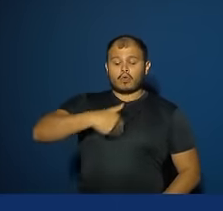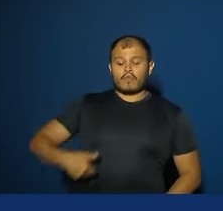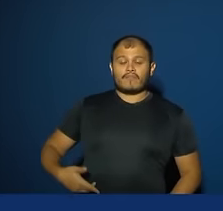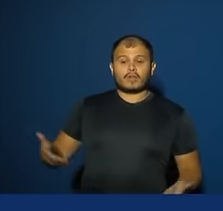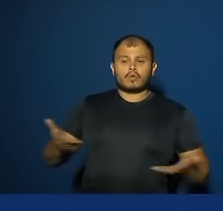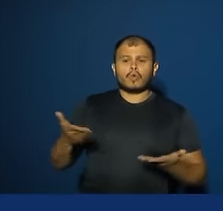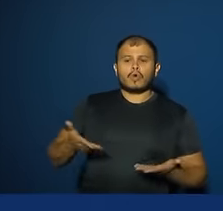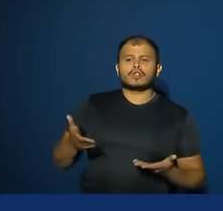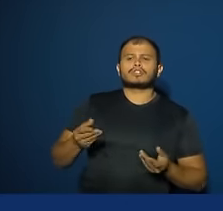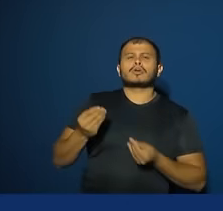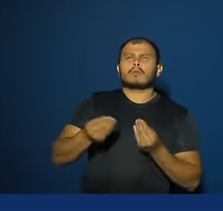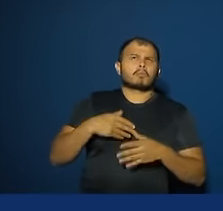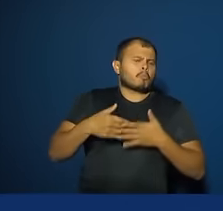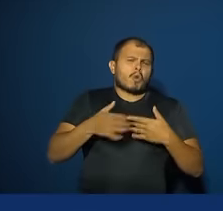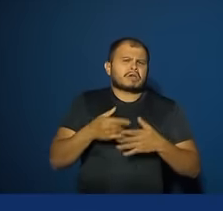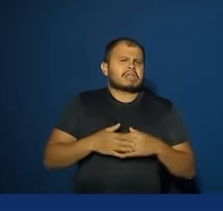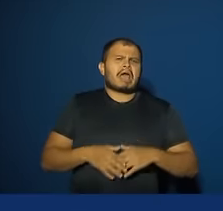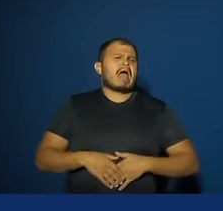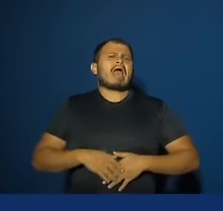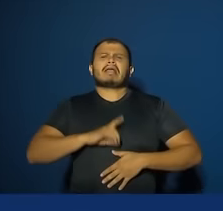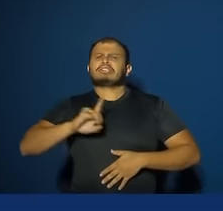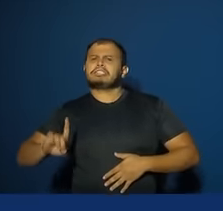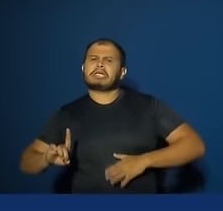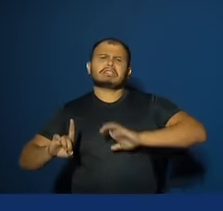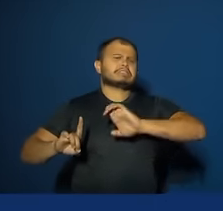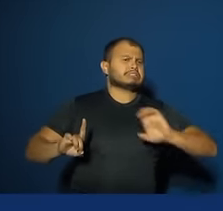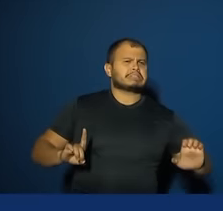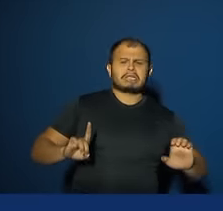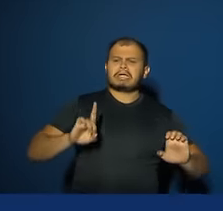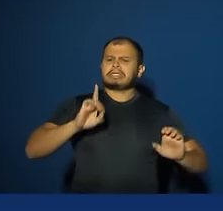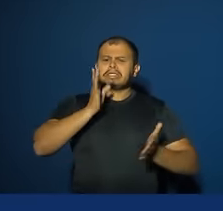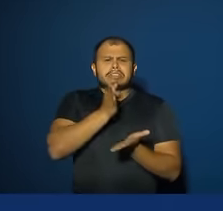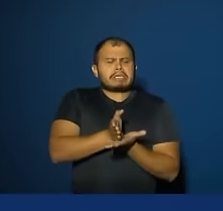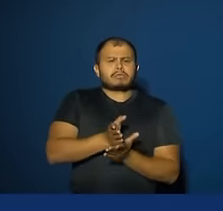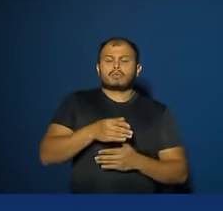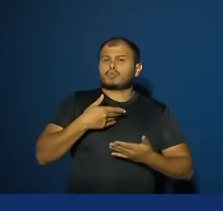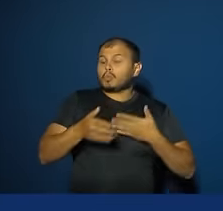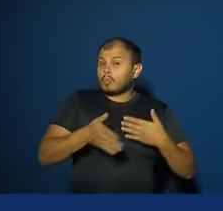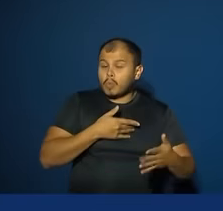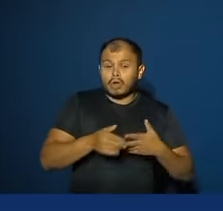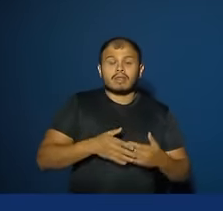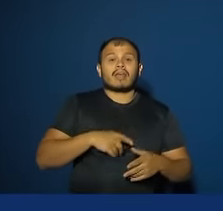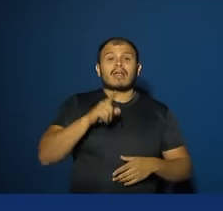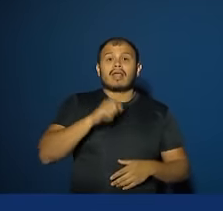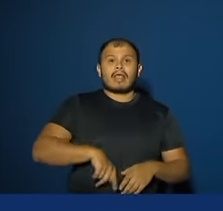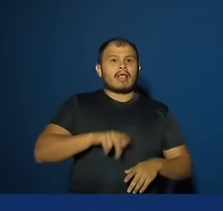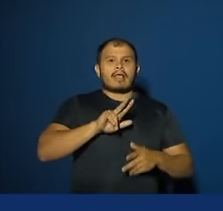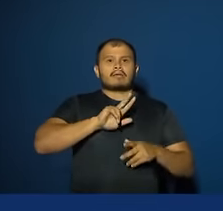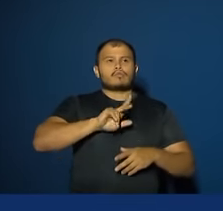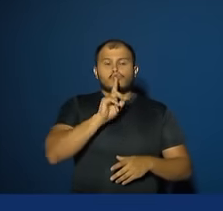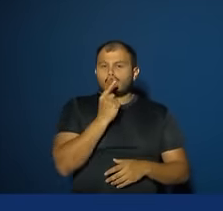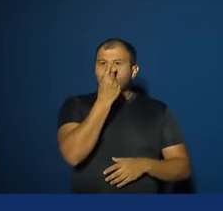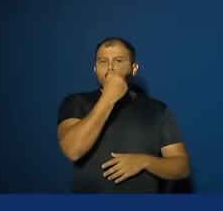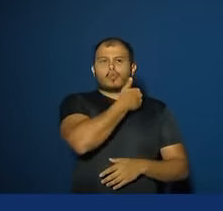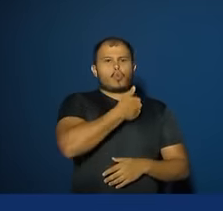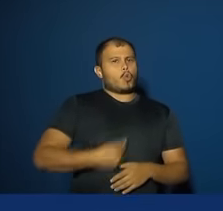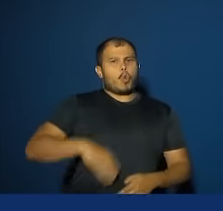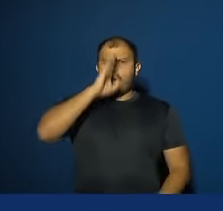vez seja ele de esquerda de direita de centro não é um monopólio de governo nenhum e se repete